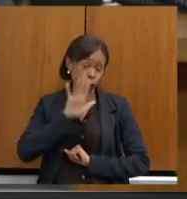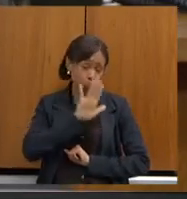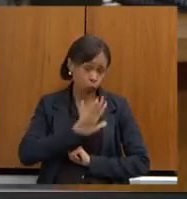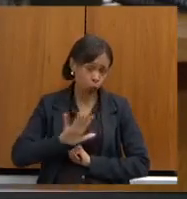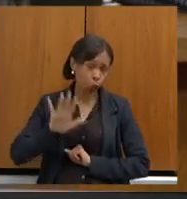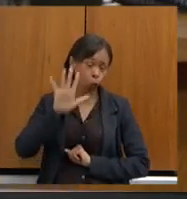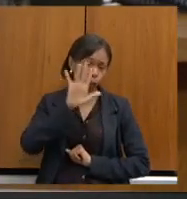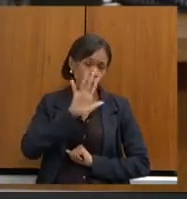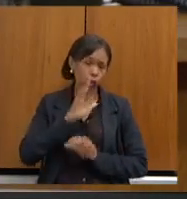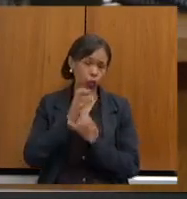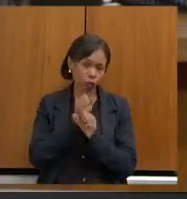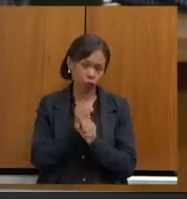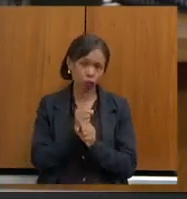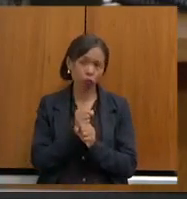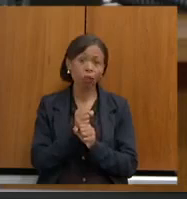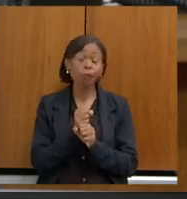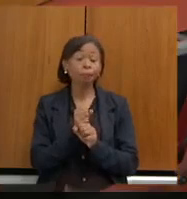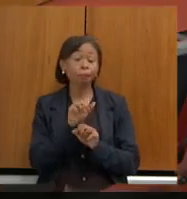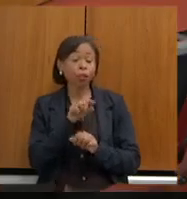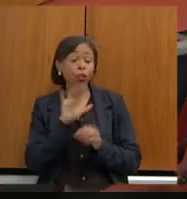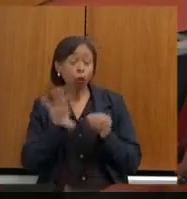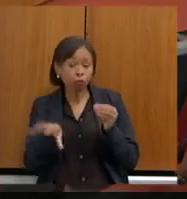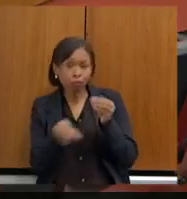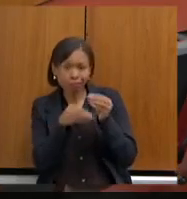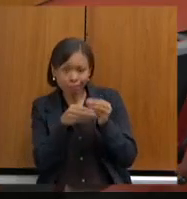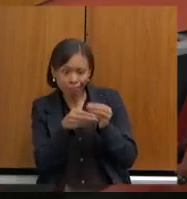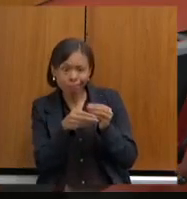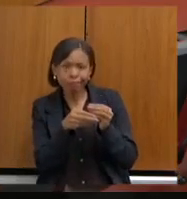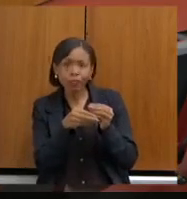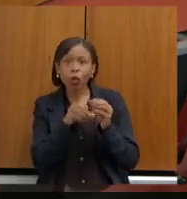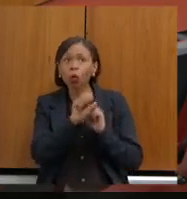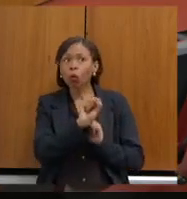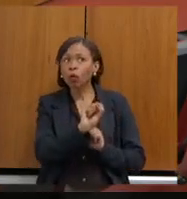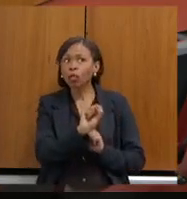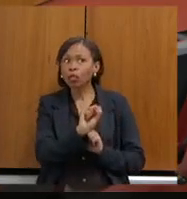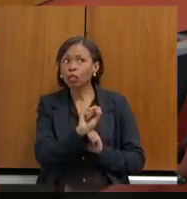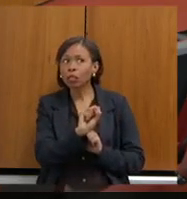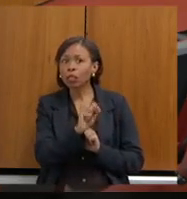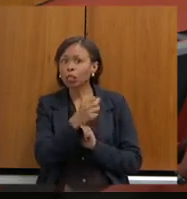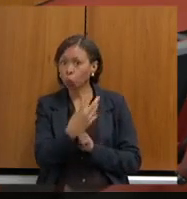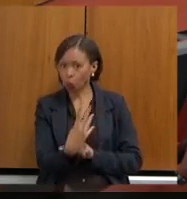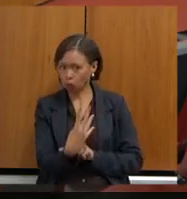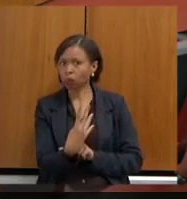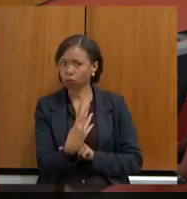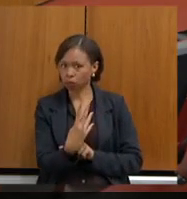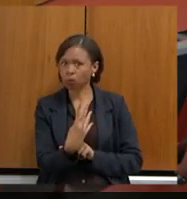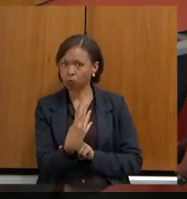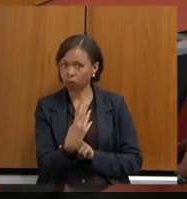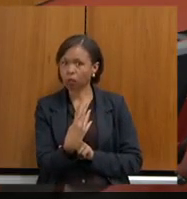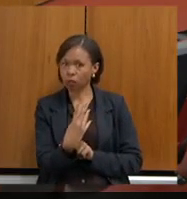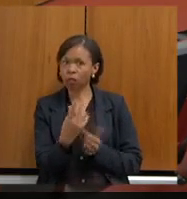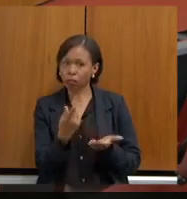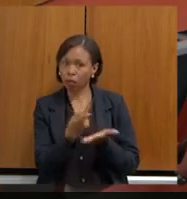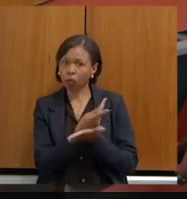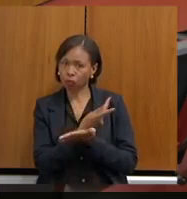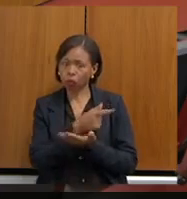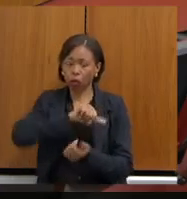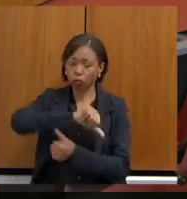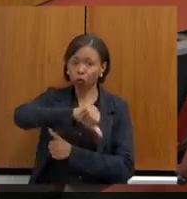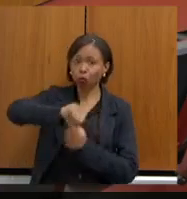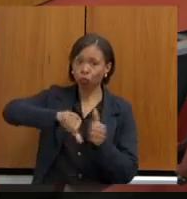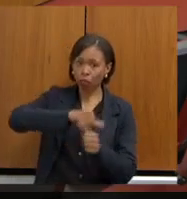nos valor no Brasil só para corroborar com a farra do seu lei complementar 84 onde houve as transformações os cargos